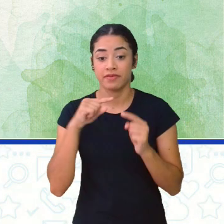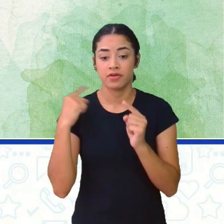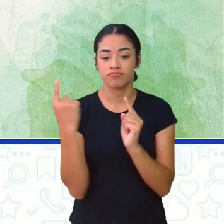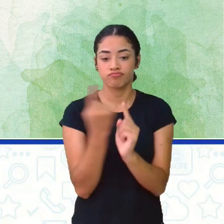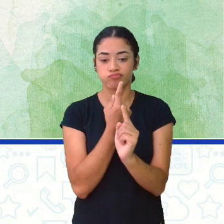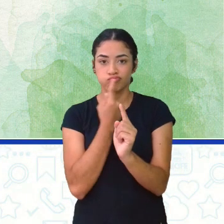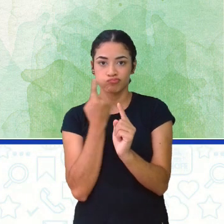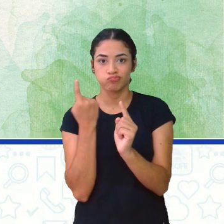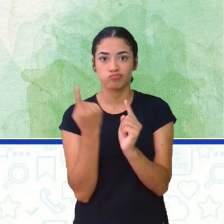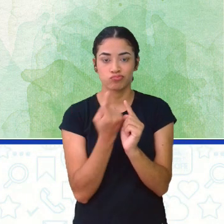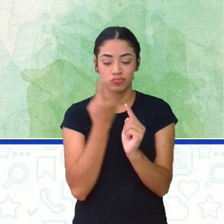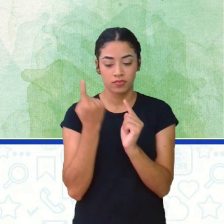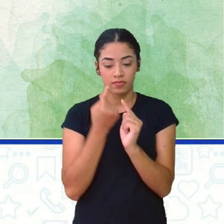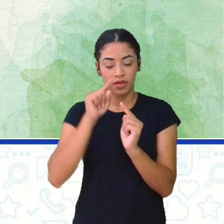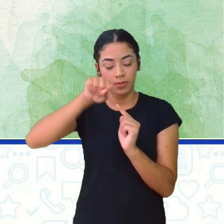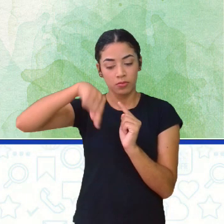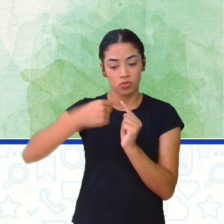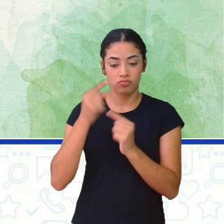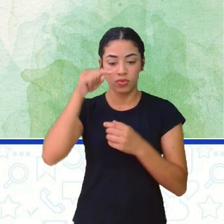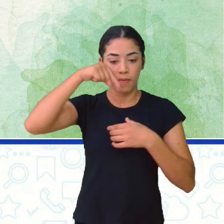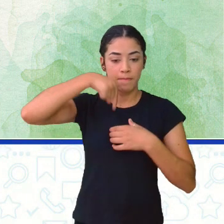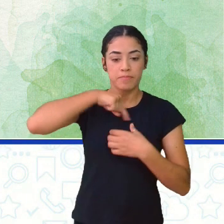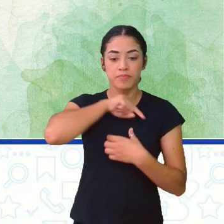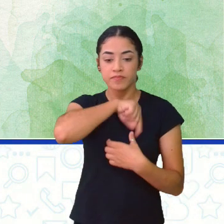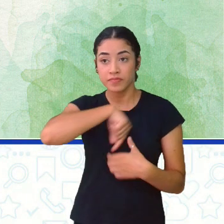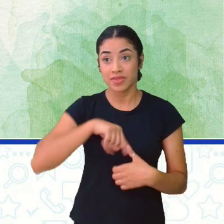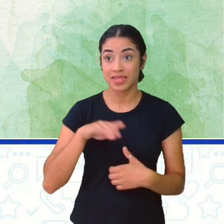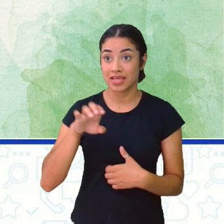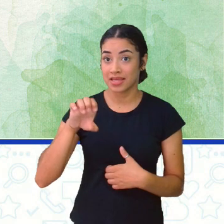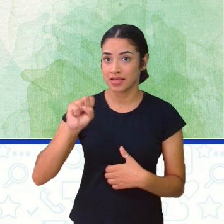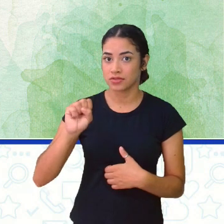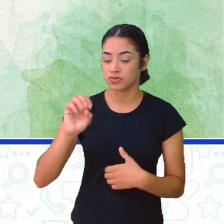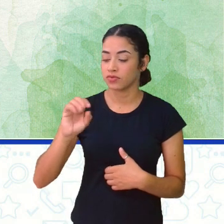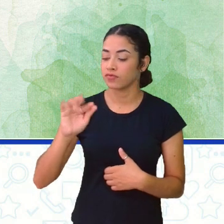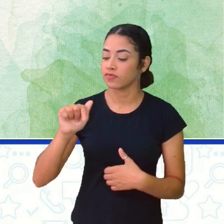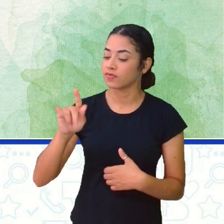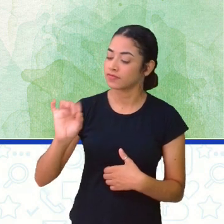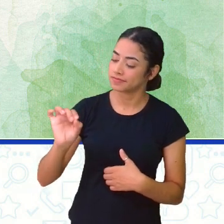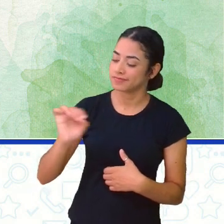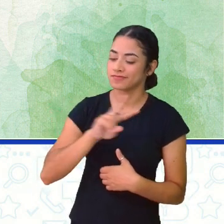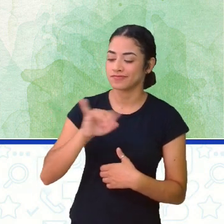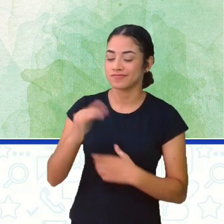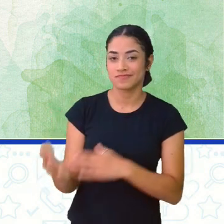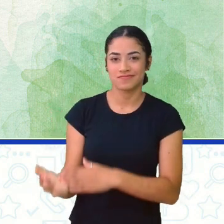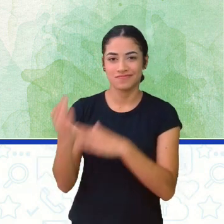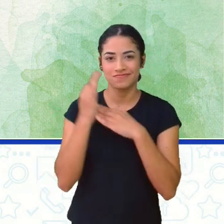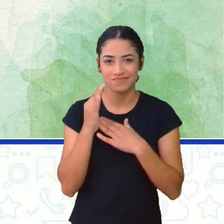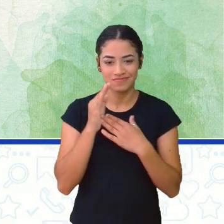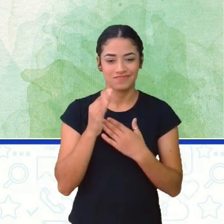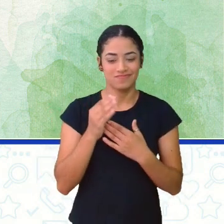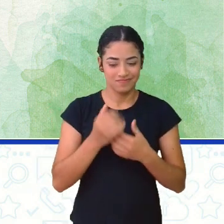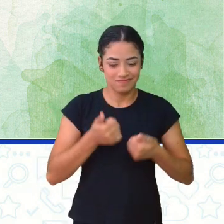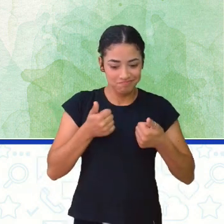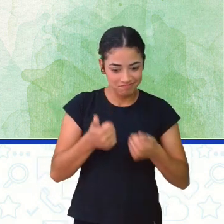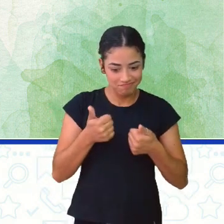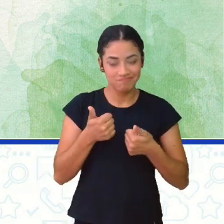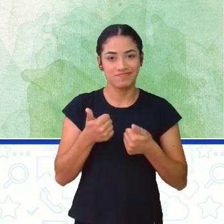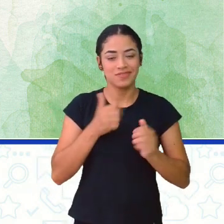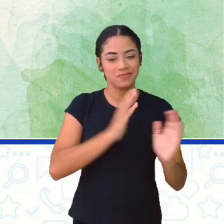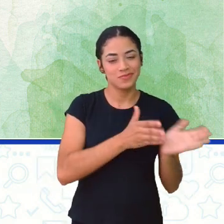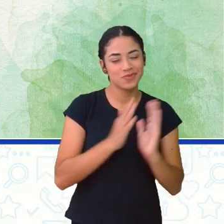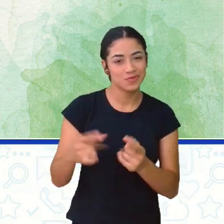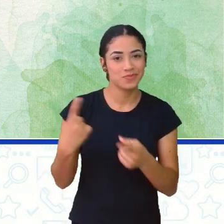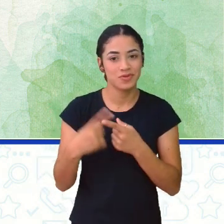mesmo e vai descer. E o esôfago vai ajudar até mesmo a unir esse bolo alimentar, porque agora